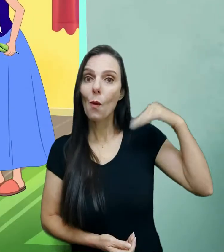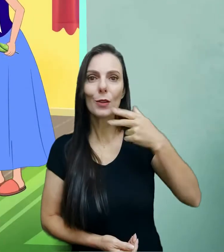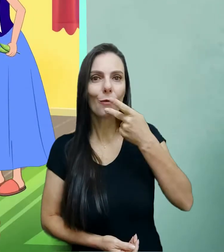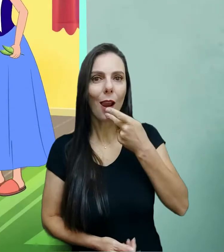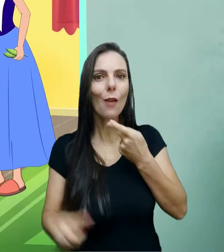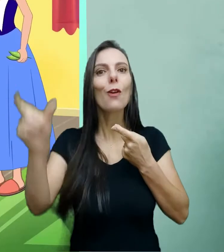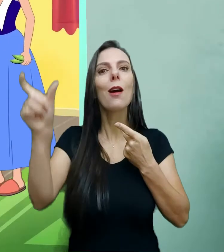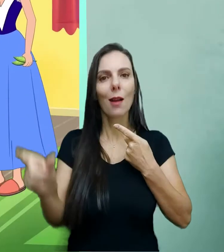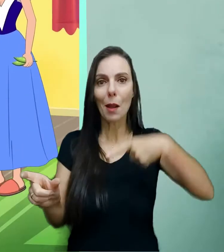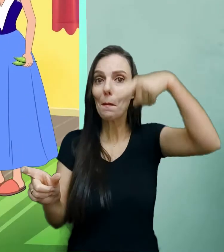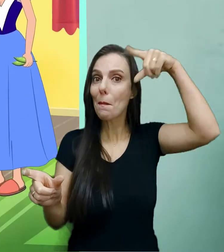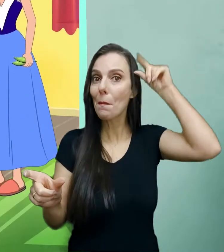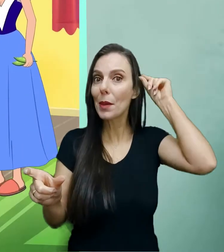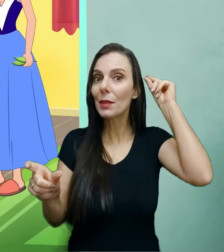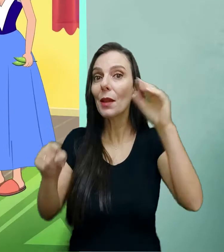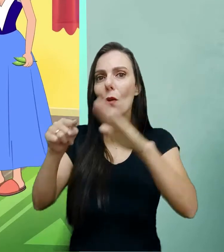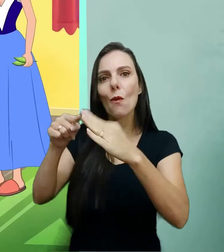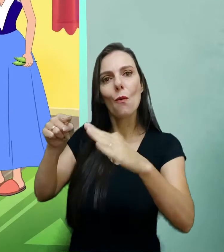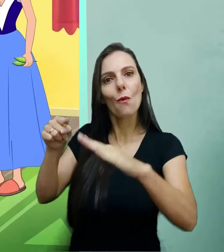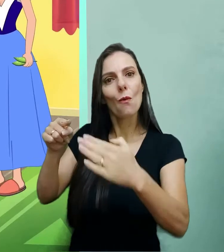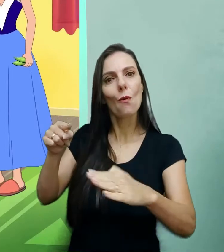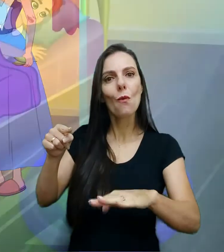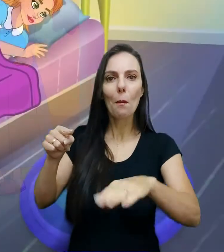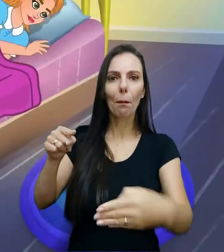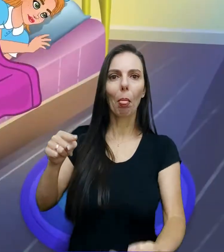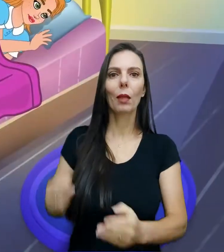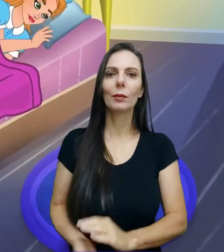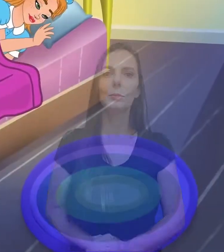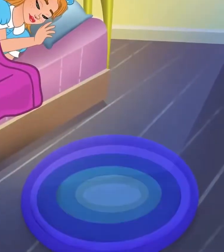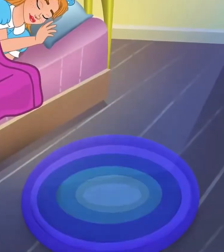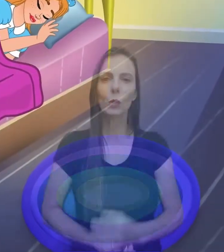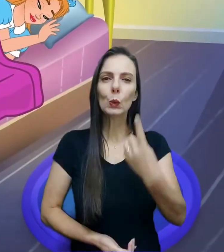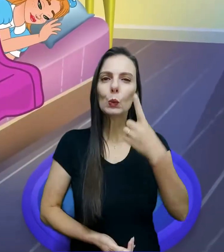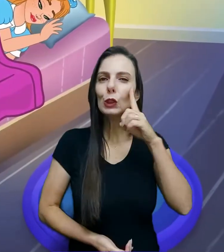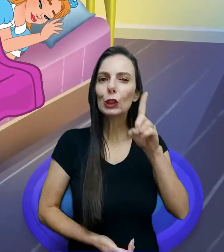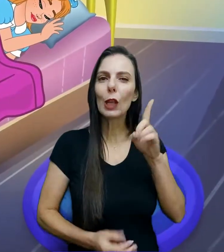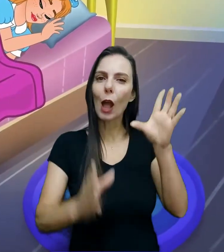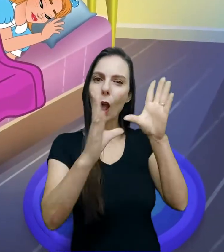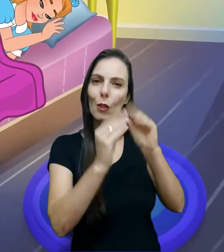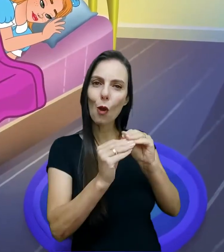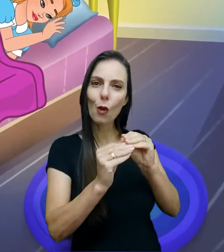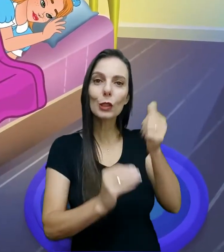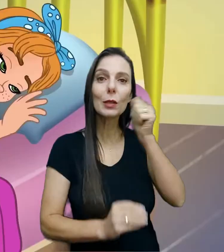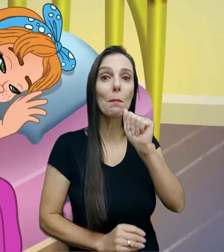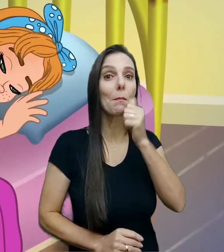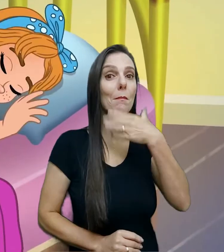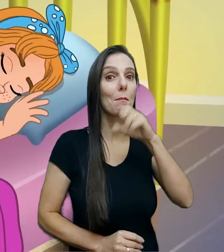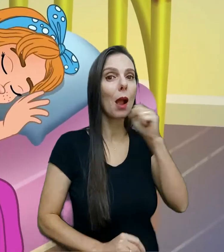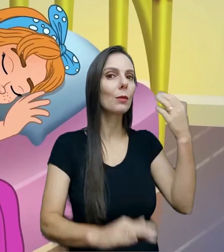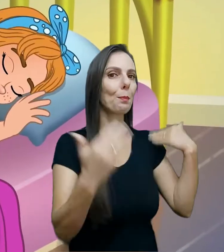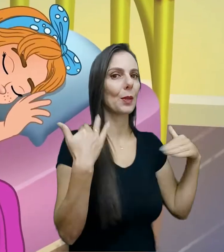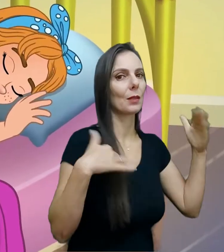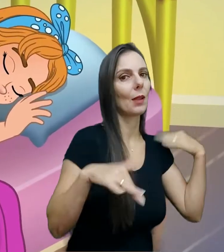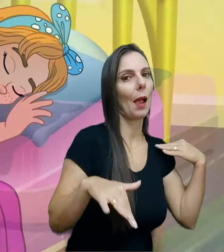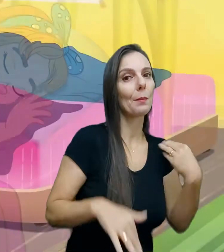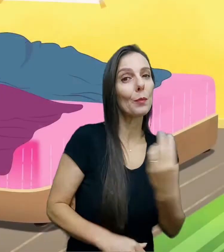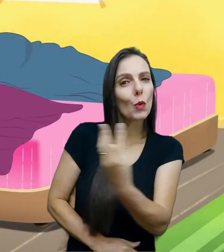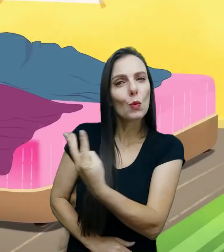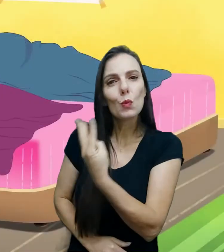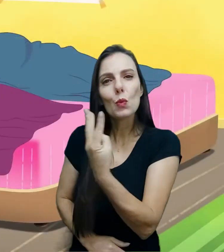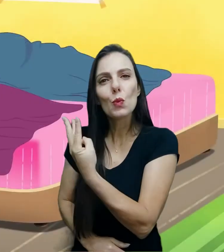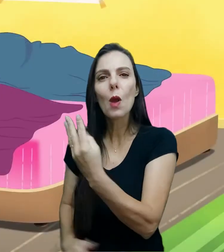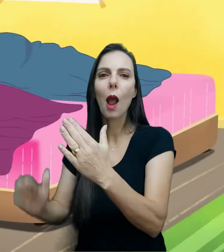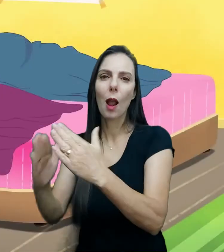Wendy dizia que as folhas caíam de Peter Pan. Uma noite, os seus pais saíram de casa e